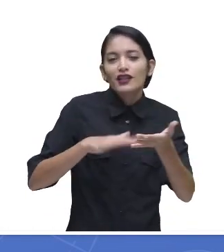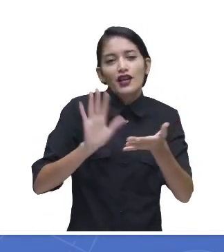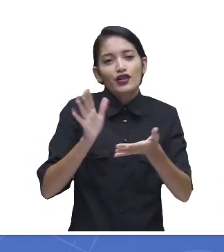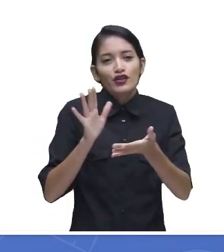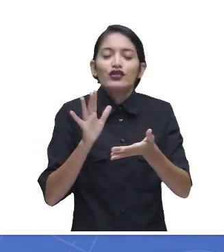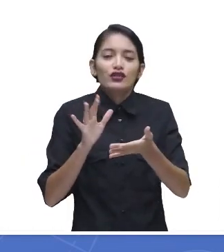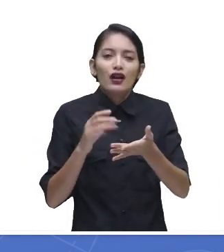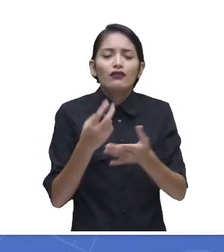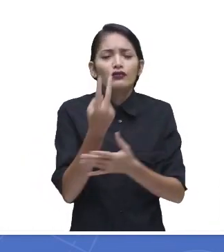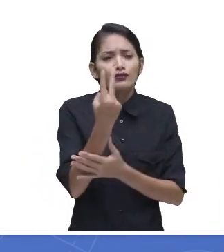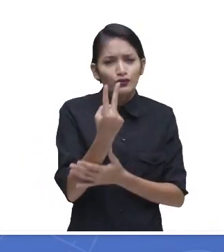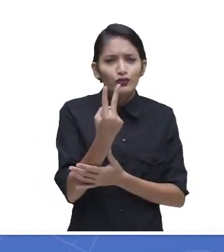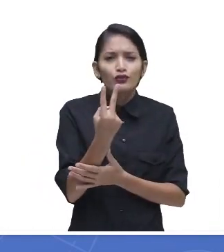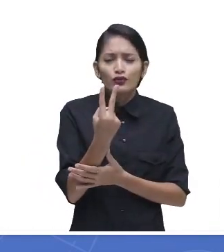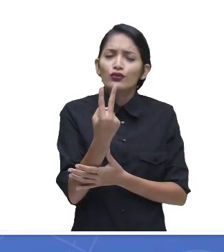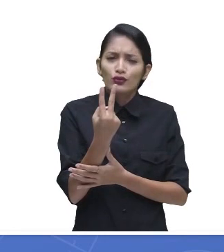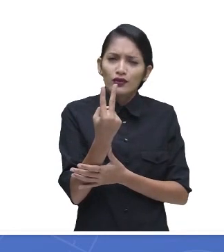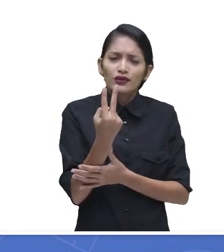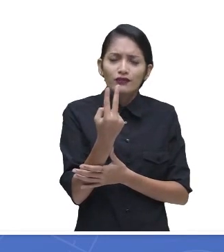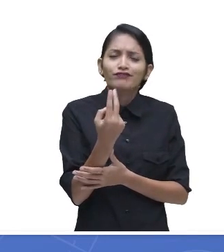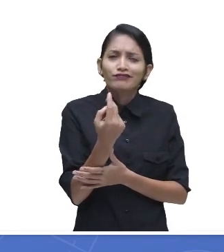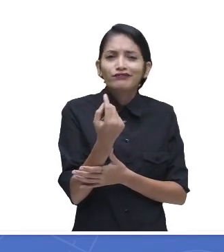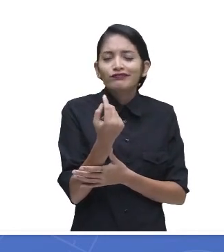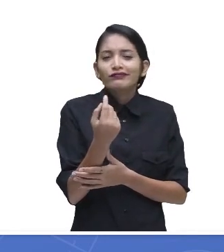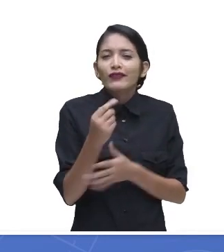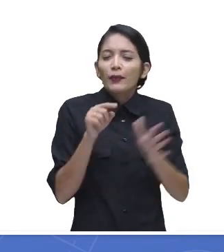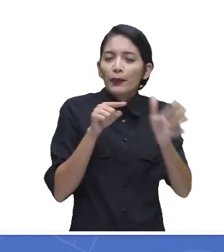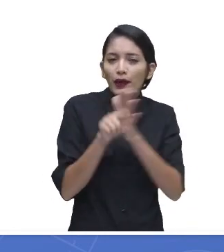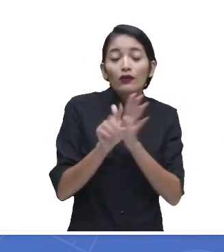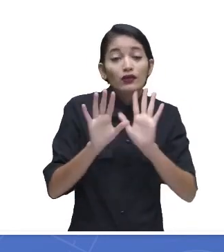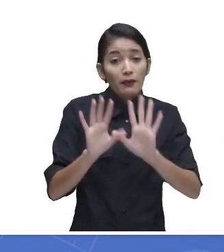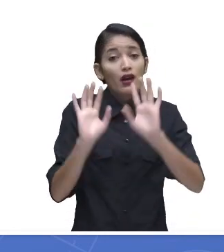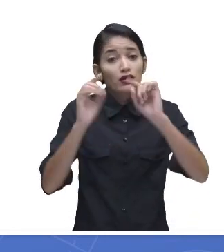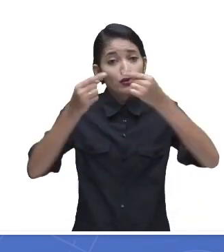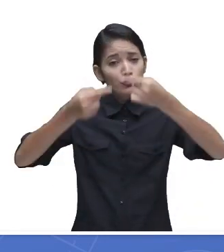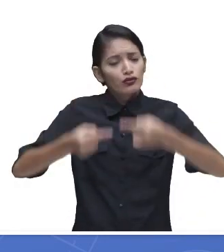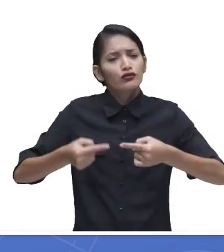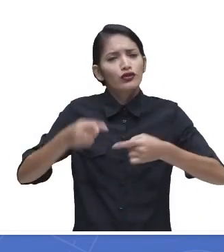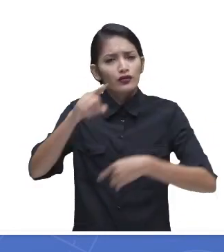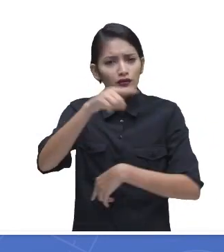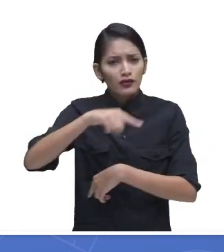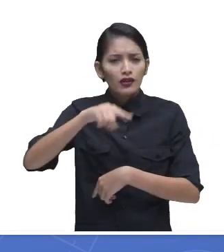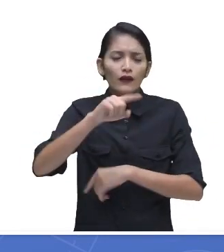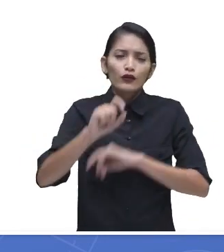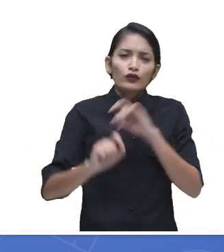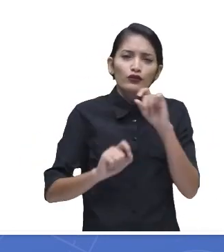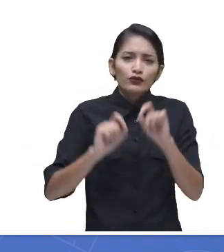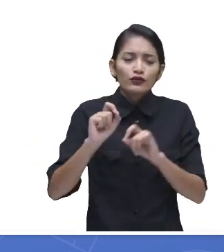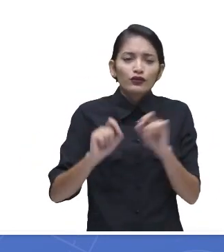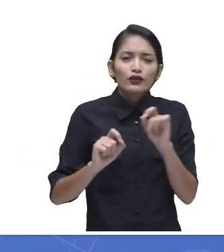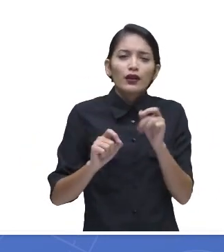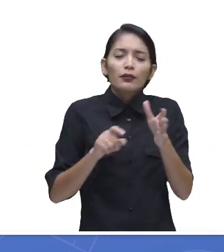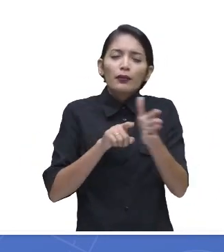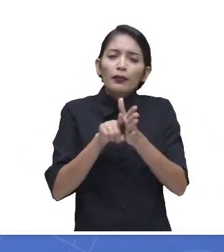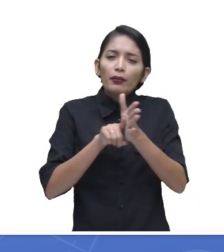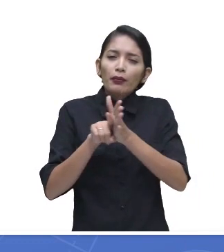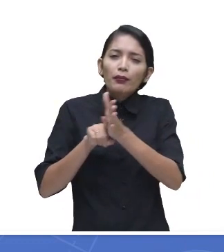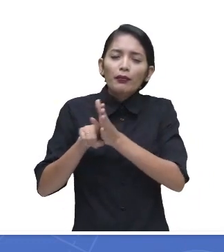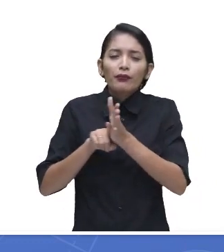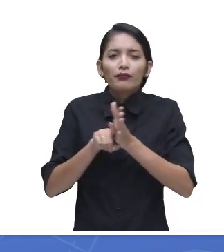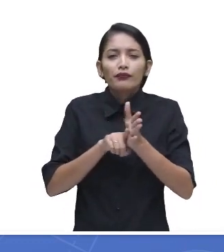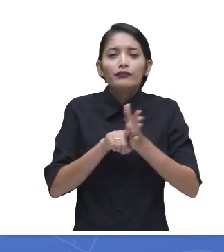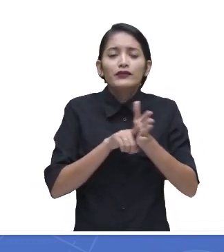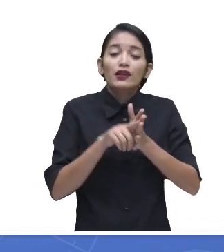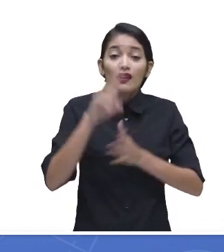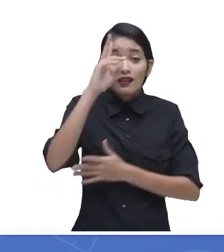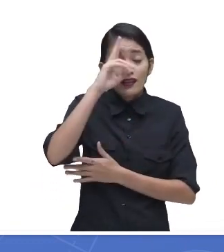Foram duas pequenas questões, mas foi desafiadoras, né, para vocês aí buscarem um pouco, né, relembrar